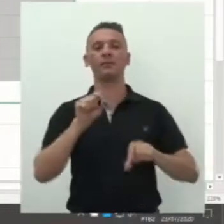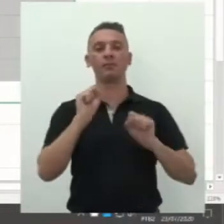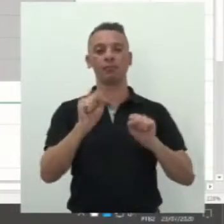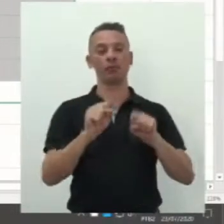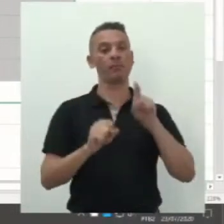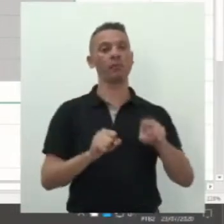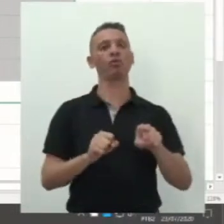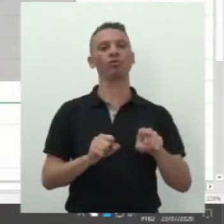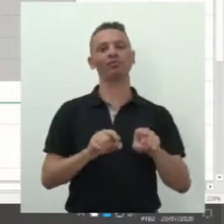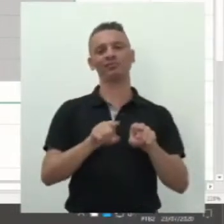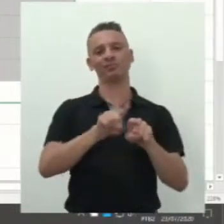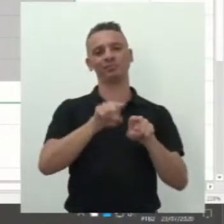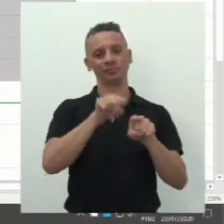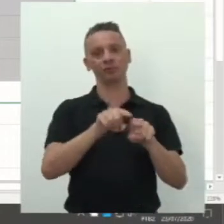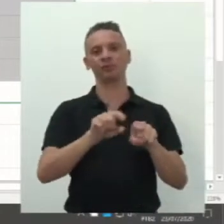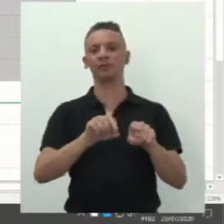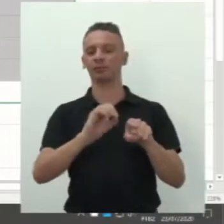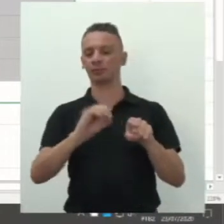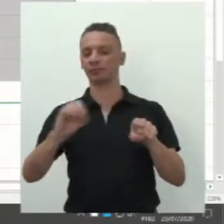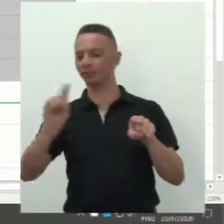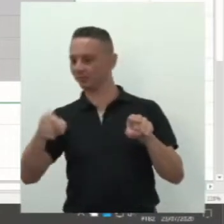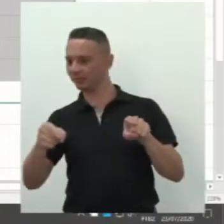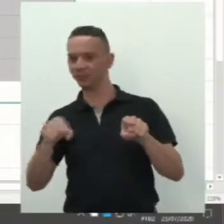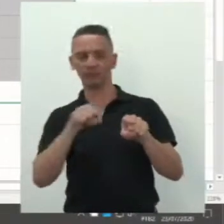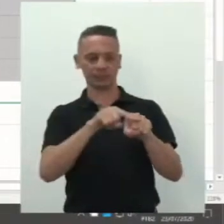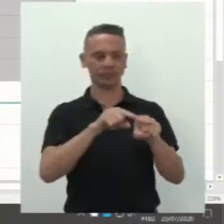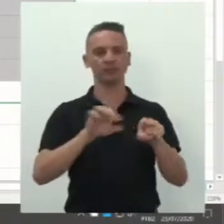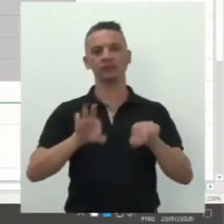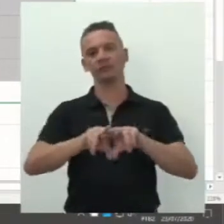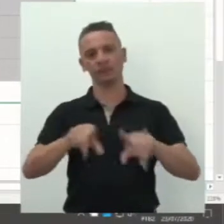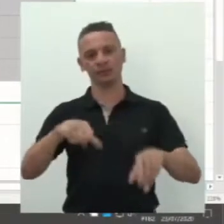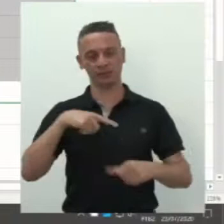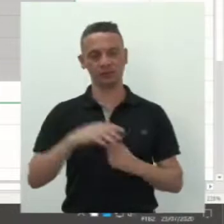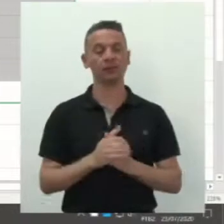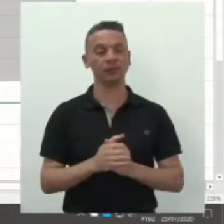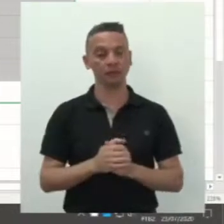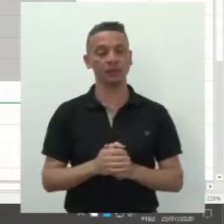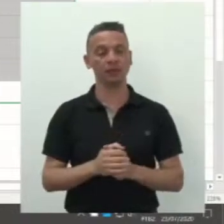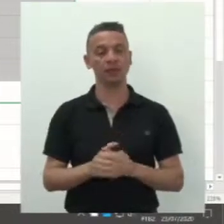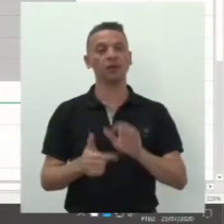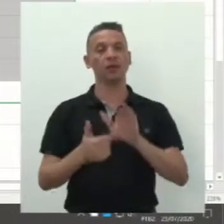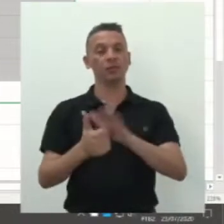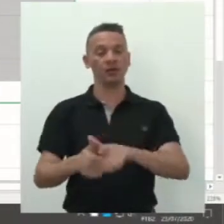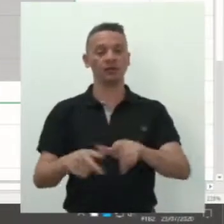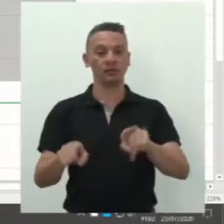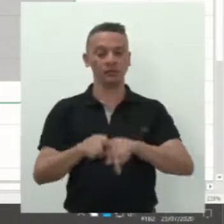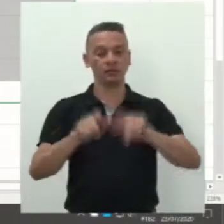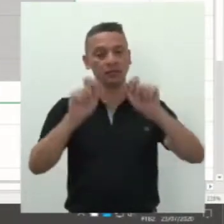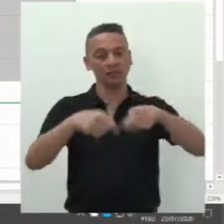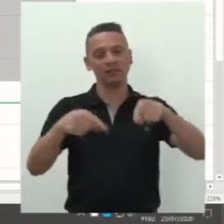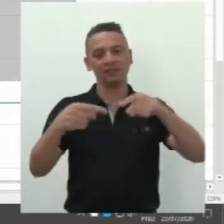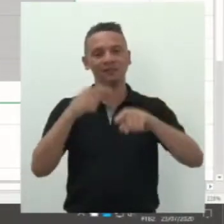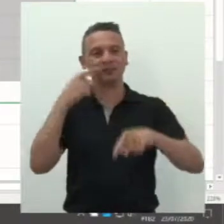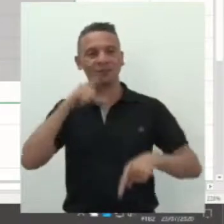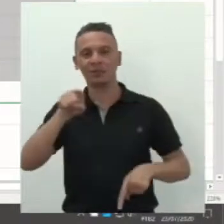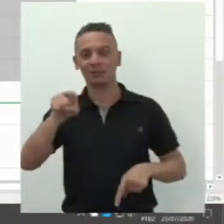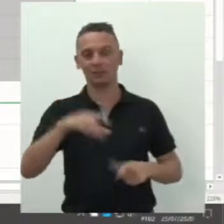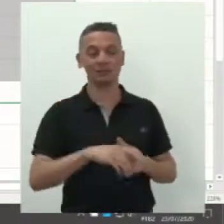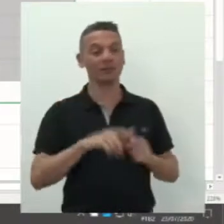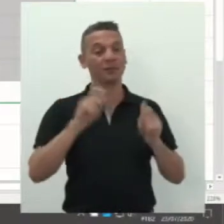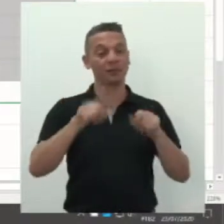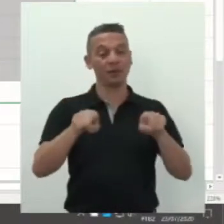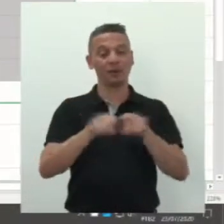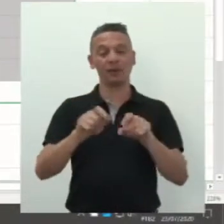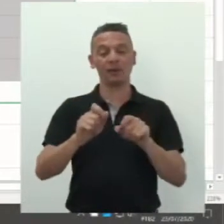for casa decimal para cima de 1000, tá? Então, ele vai sempre indicar o 1000 com um pontinho, né? E você